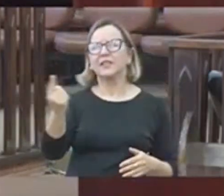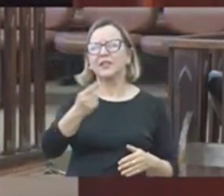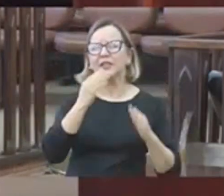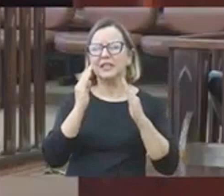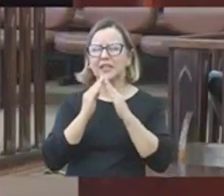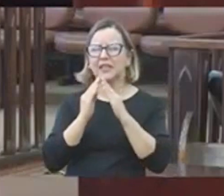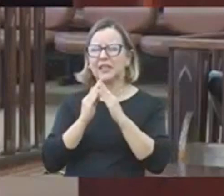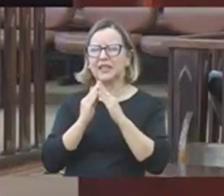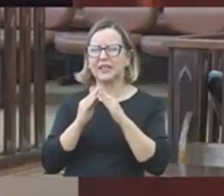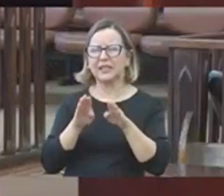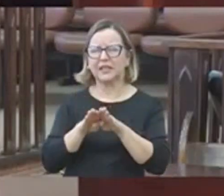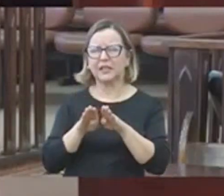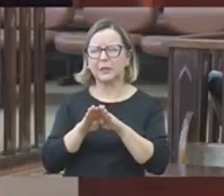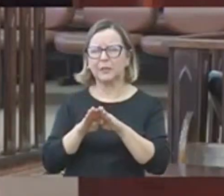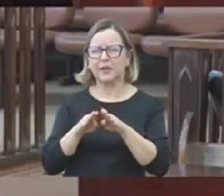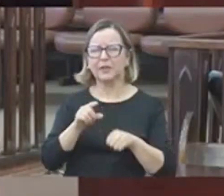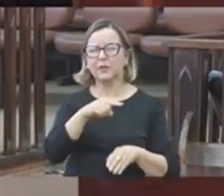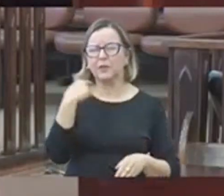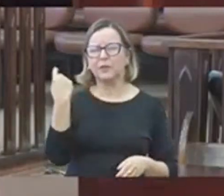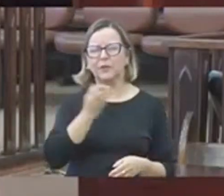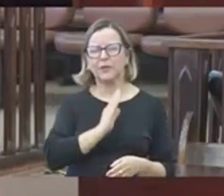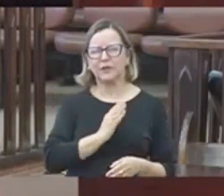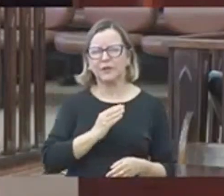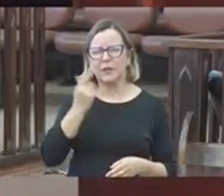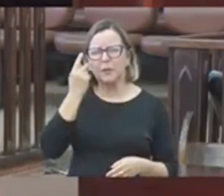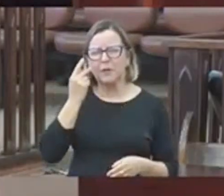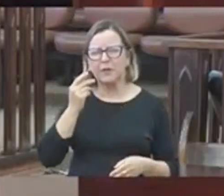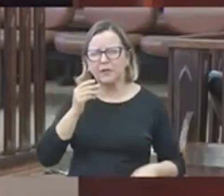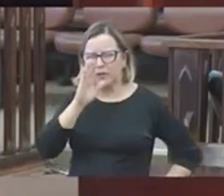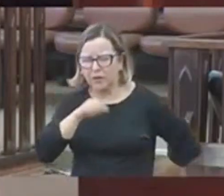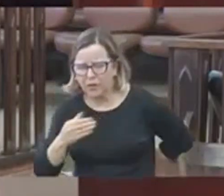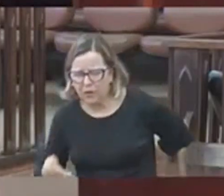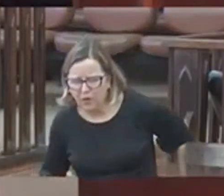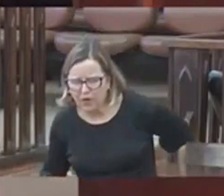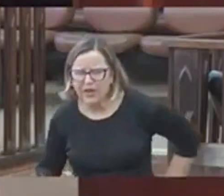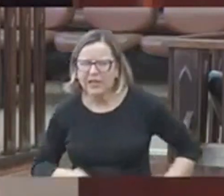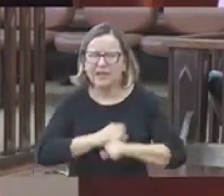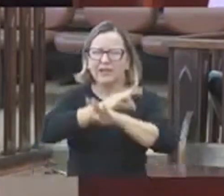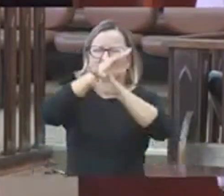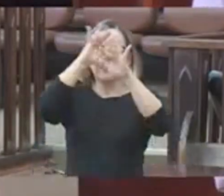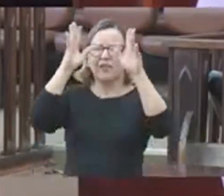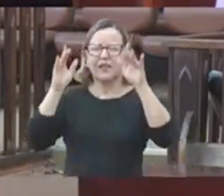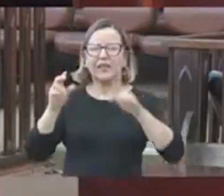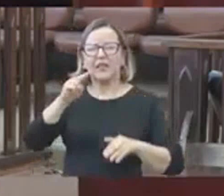nossos corações. Para a Tua honra e glória, em nome do Senhor Jesus. Amém.